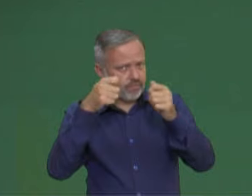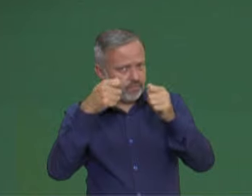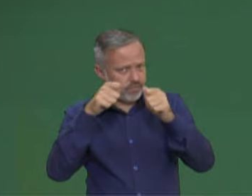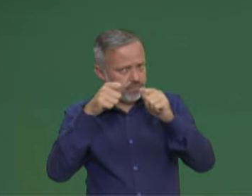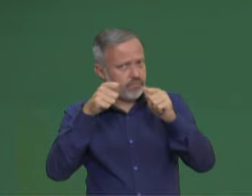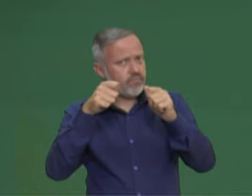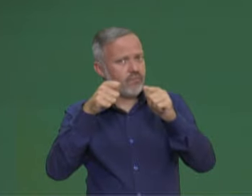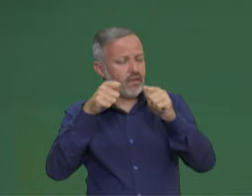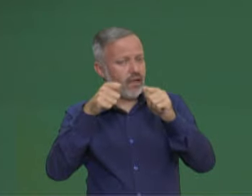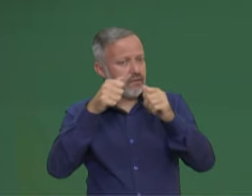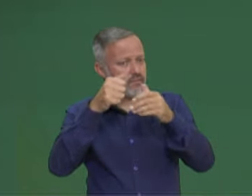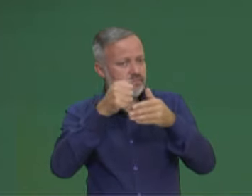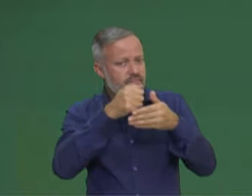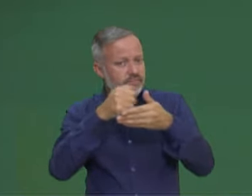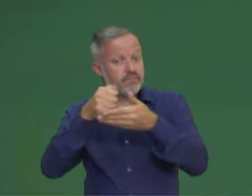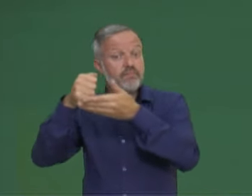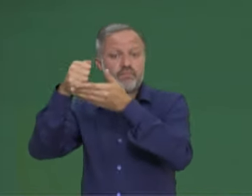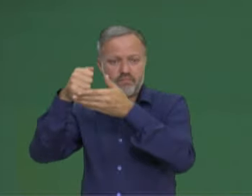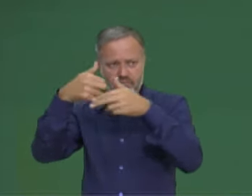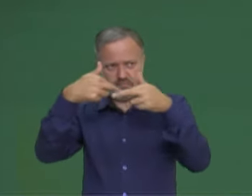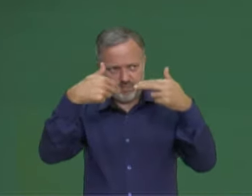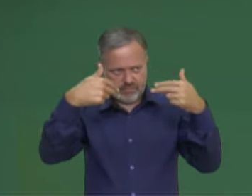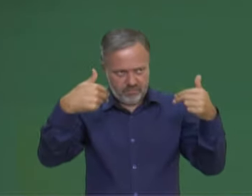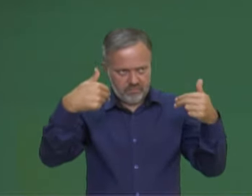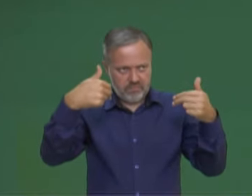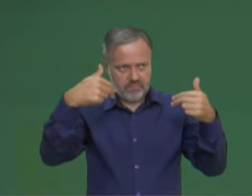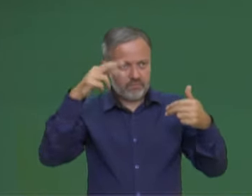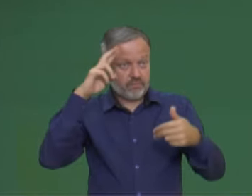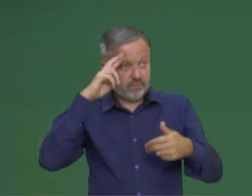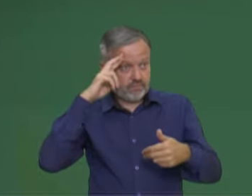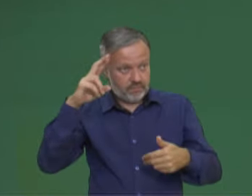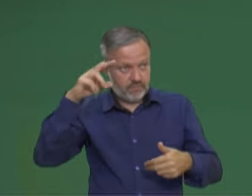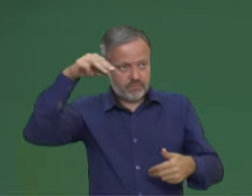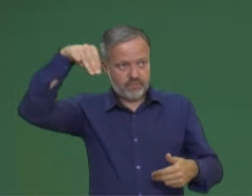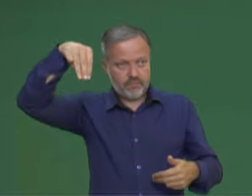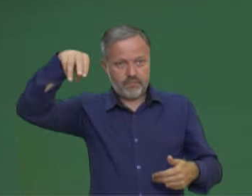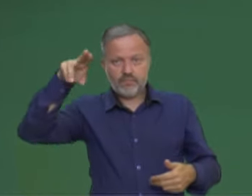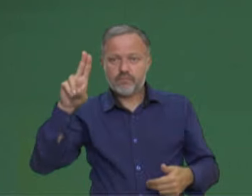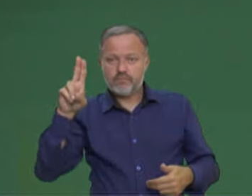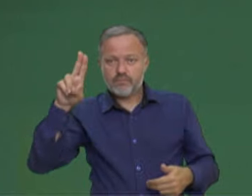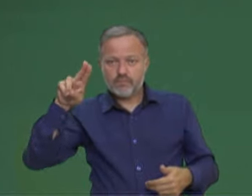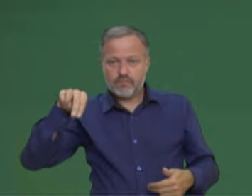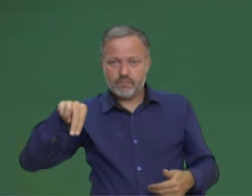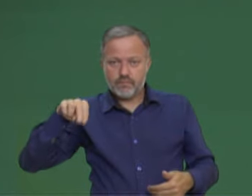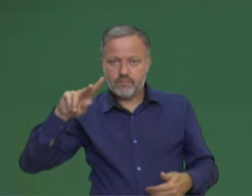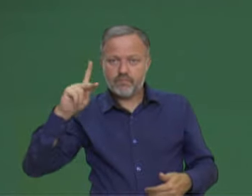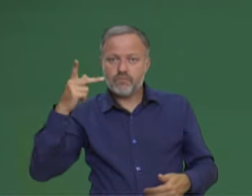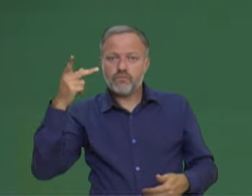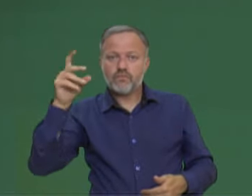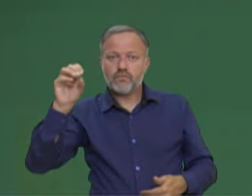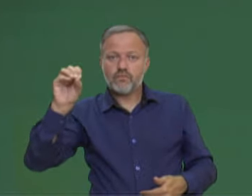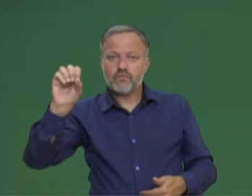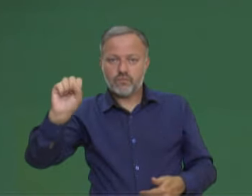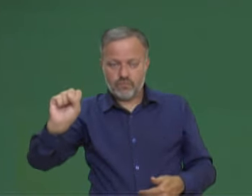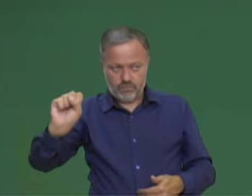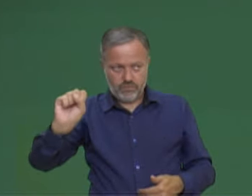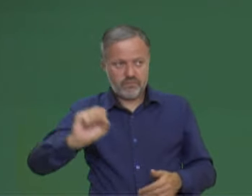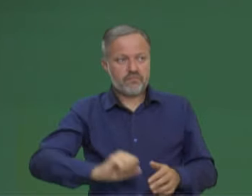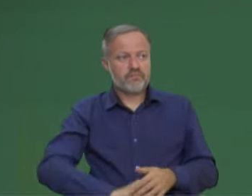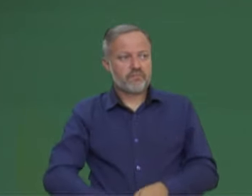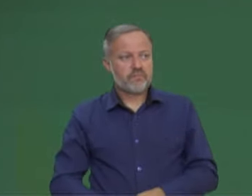por favor, ao senhor Muñoz. E até aqui eu trouxe três situações para vocês verem aí a sequência, né? Então, a variação